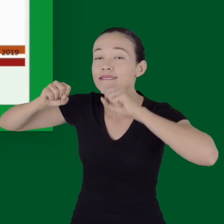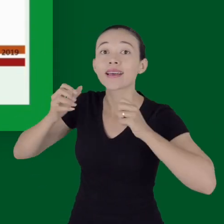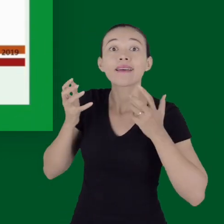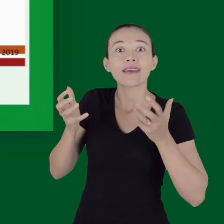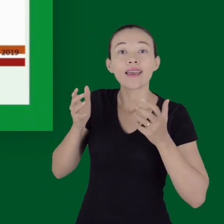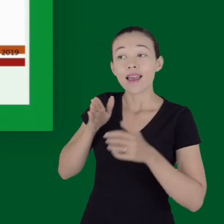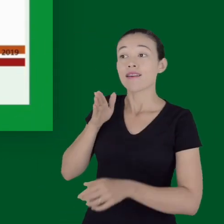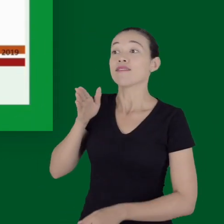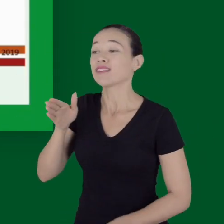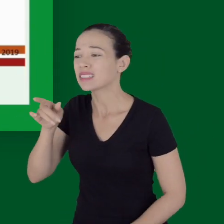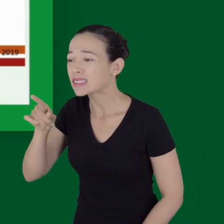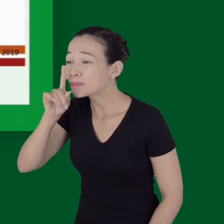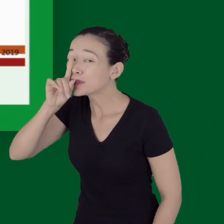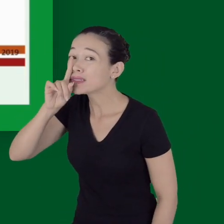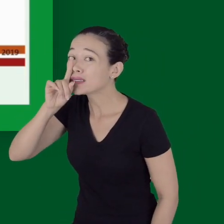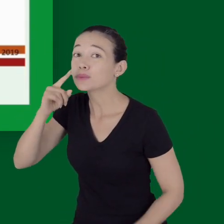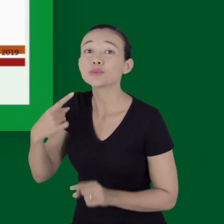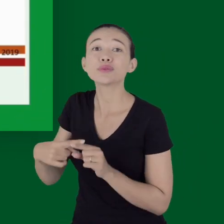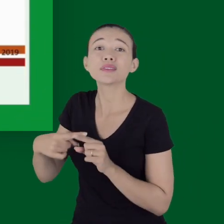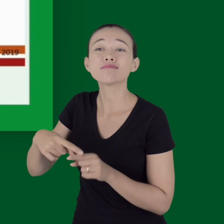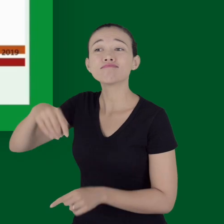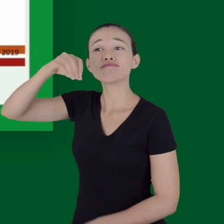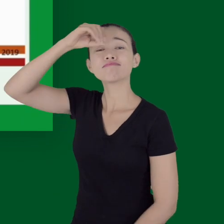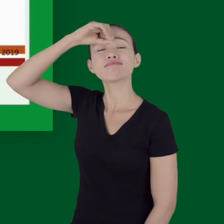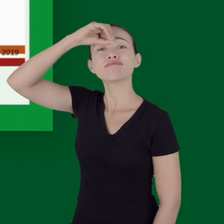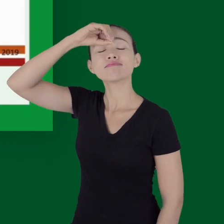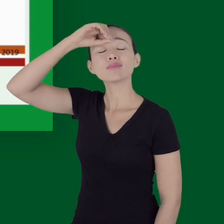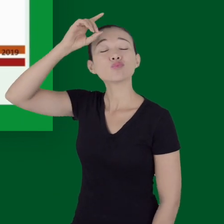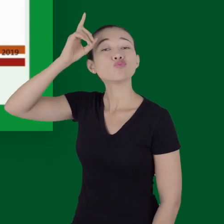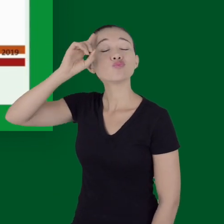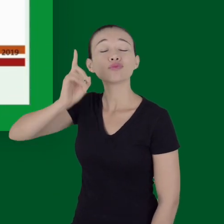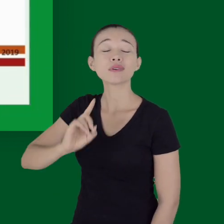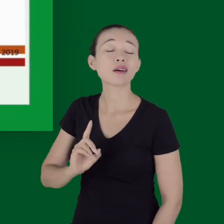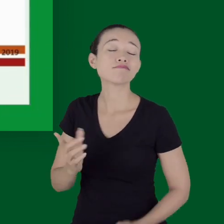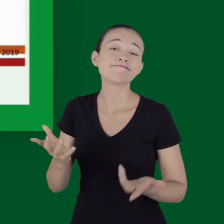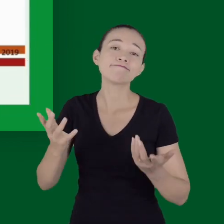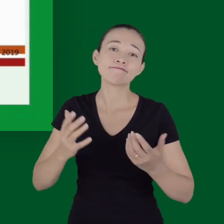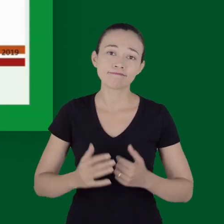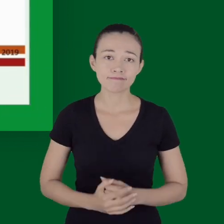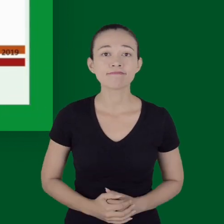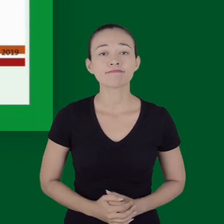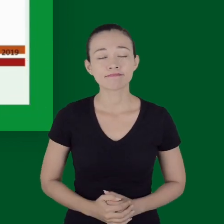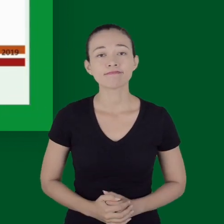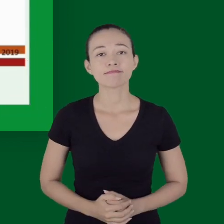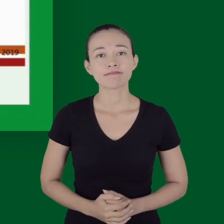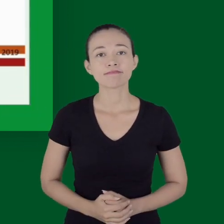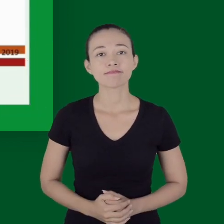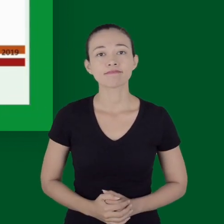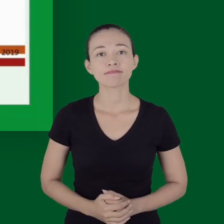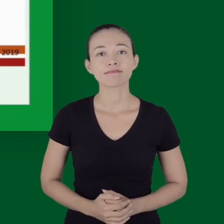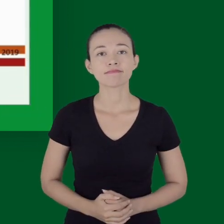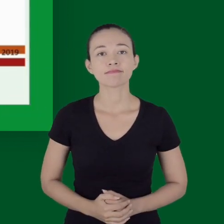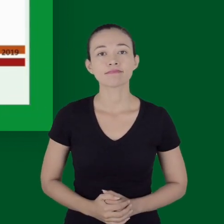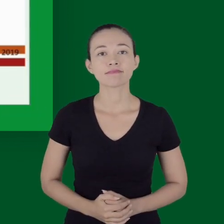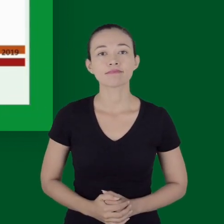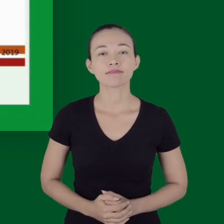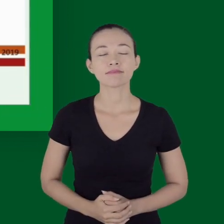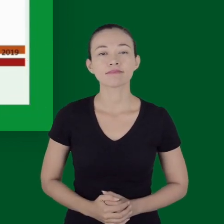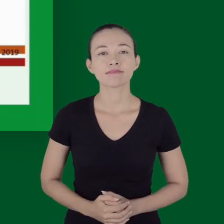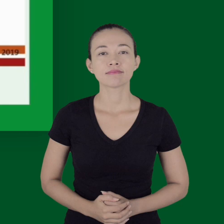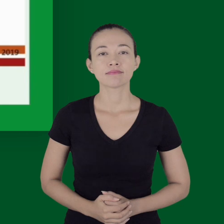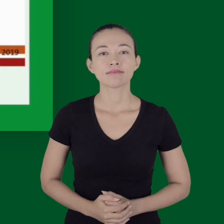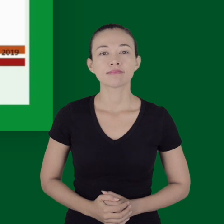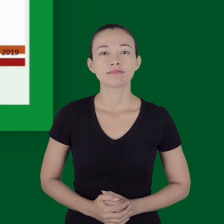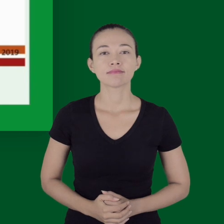de curiosidade, e por isso elas tendem a ir para locais de risco, justamente por não ter essa noção de perigo